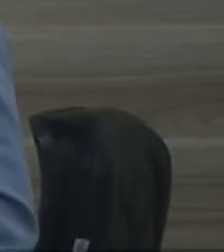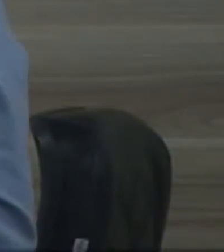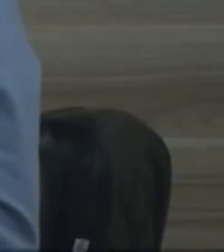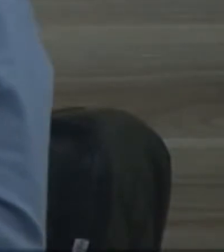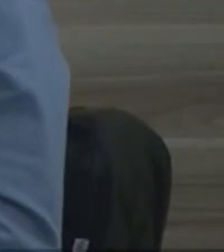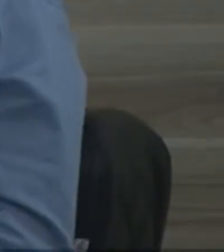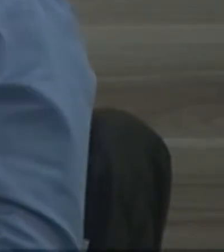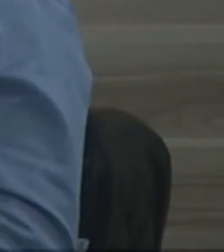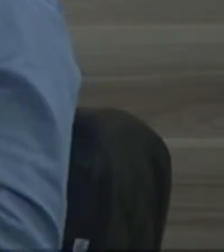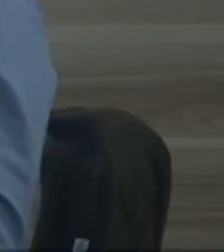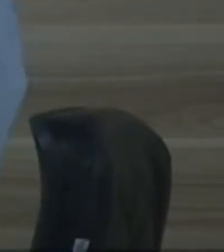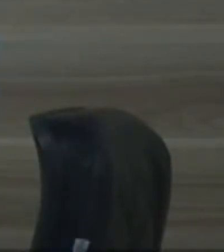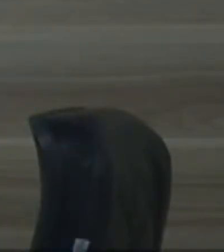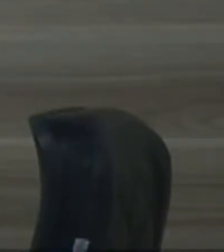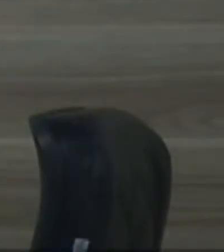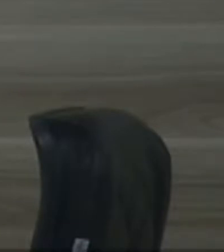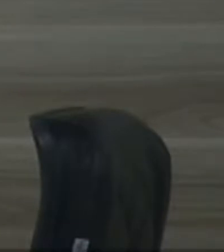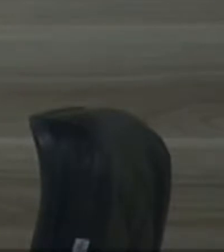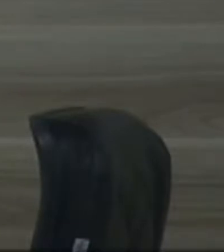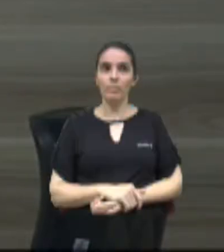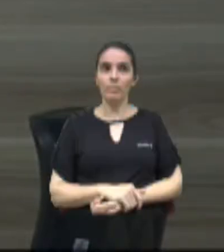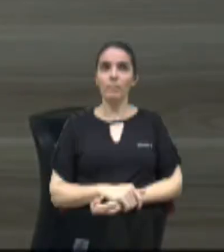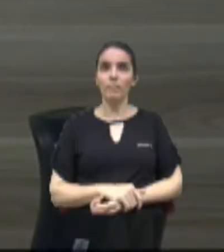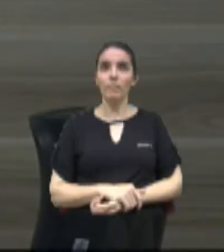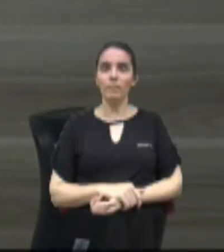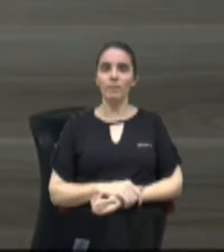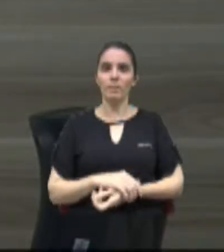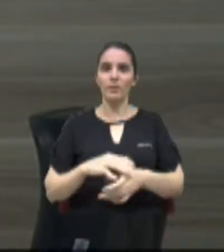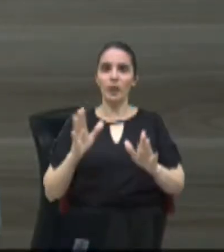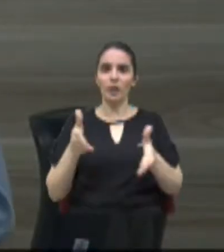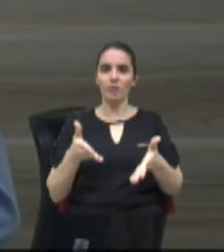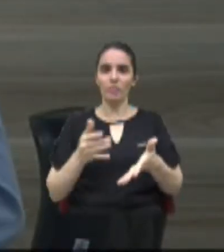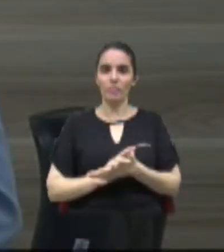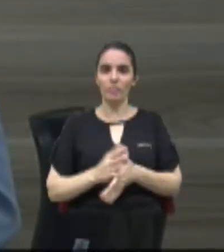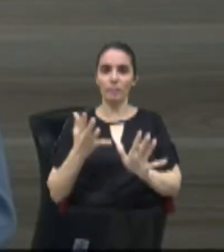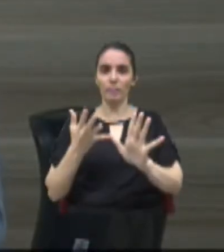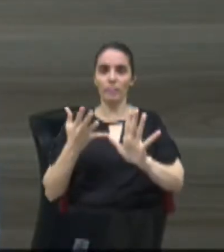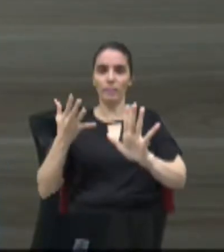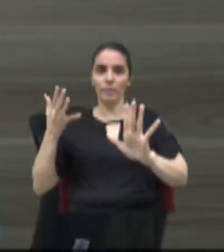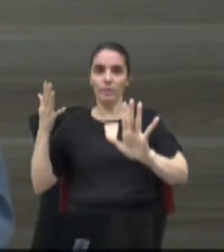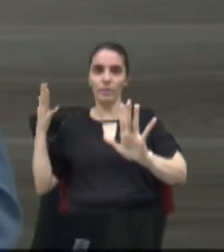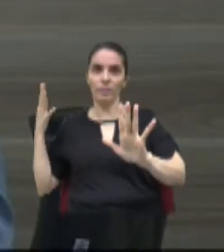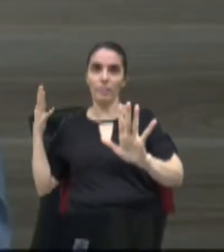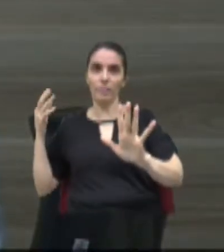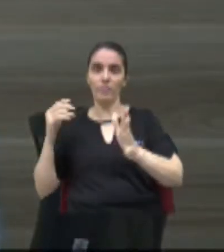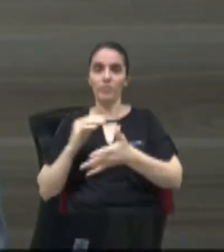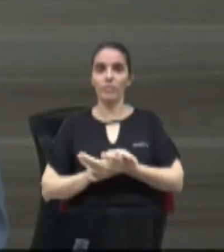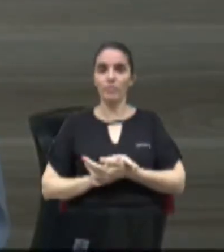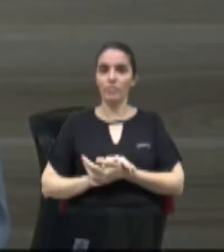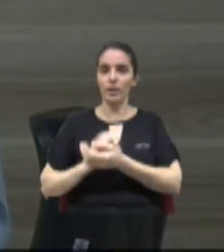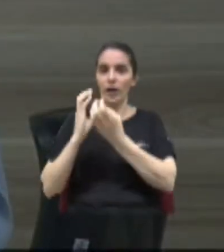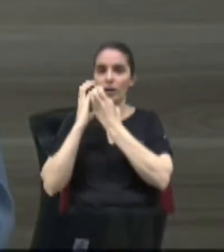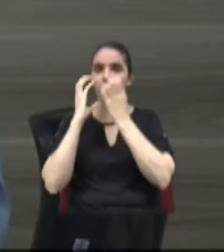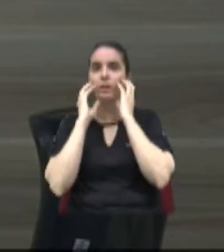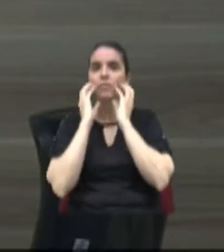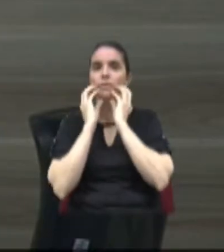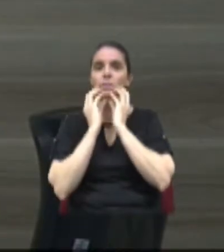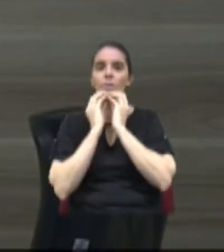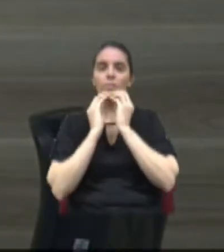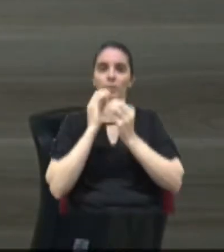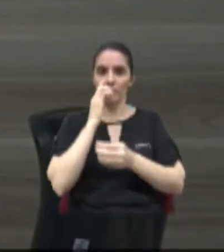internet, da lei em si, eu acho que pode junto a isso a gente batalhar para a questão da atualizada e fazer como